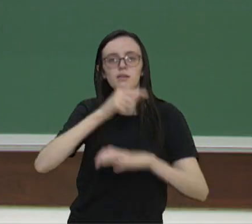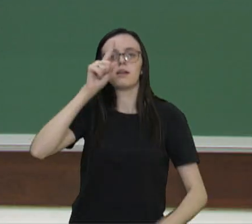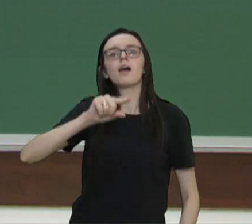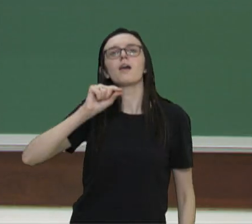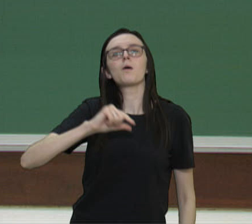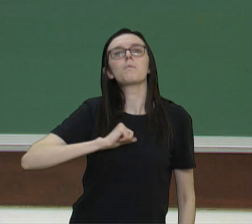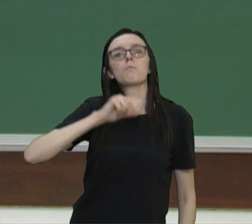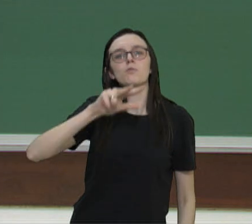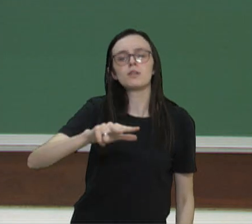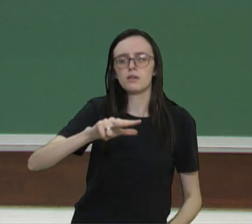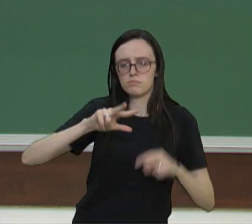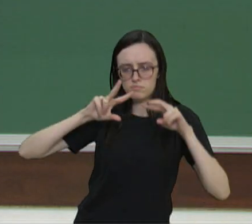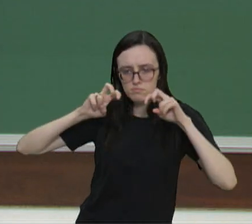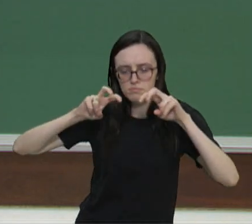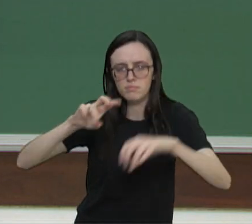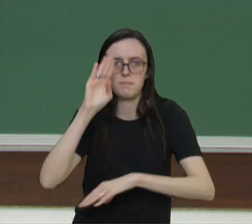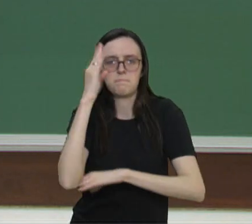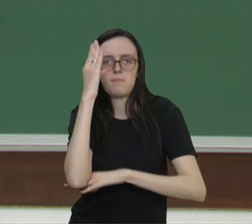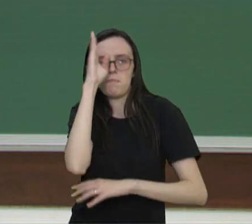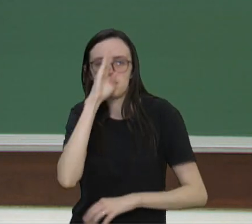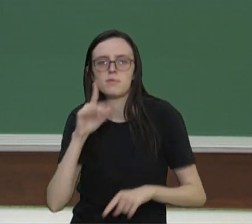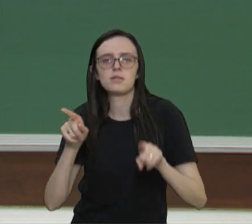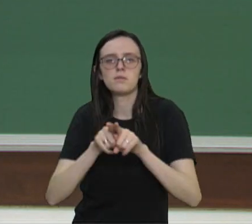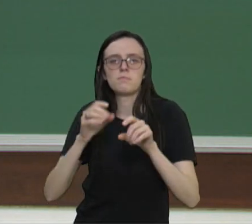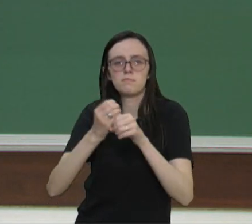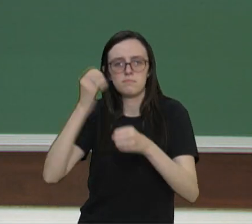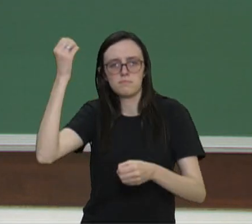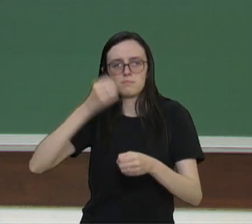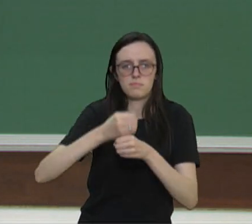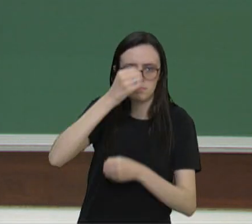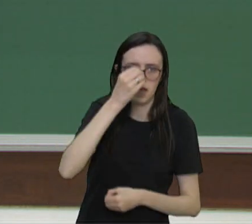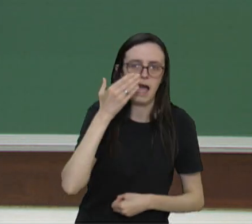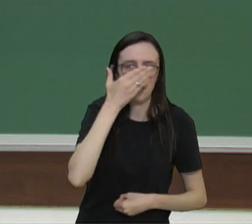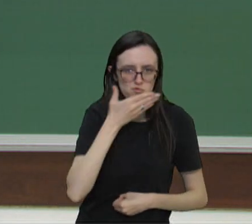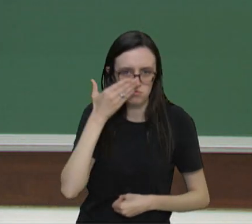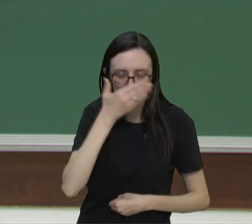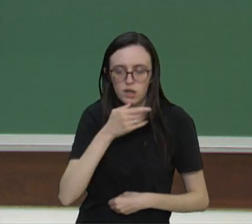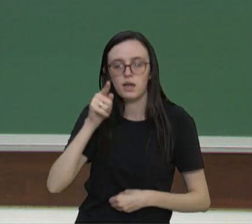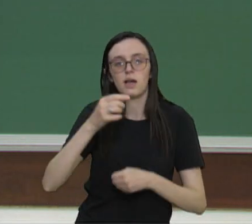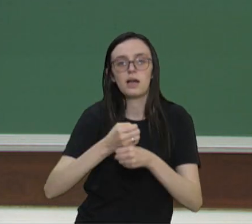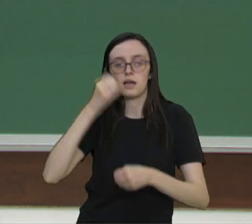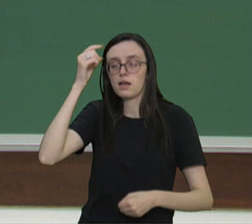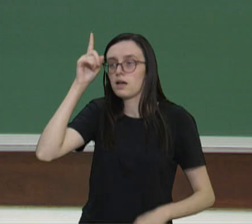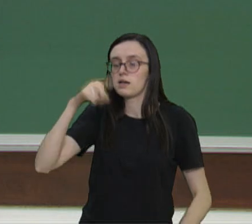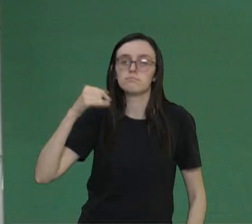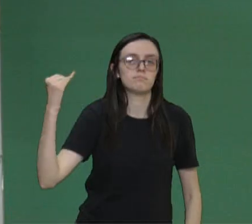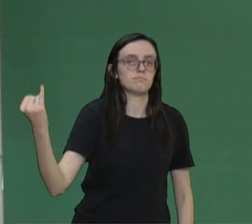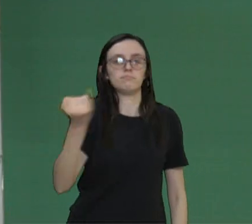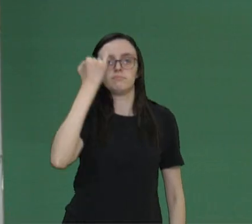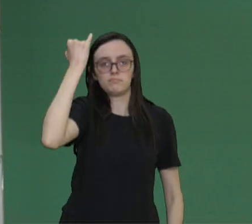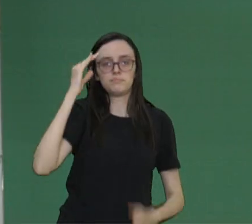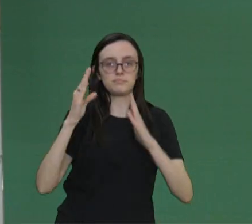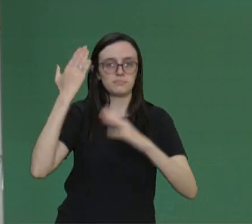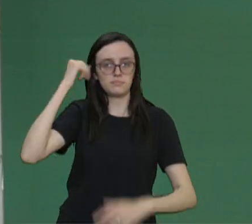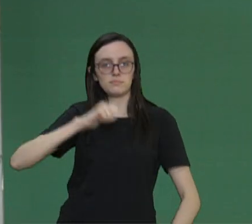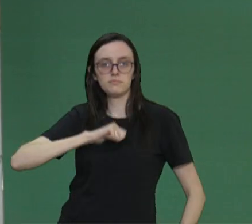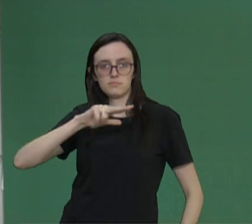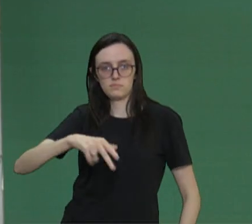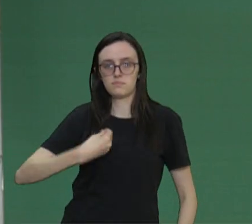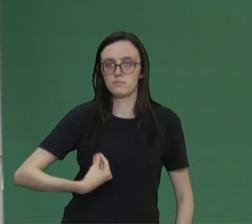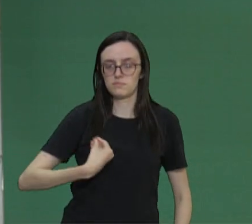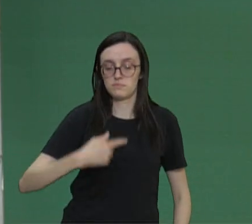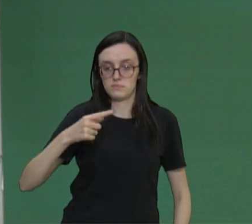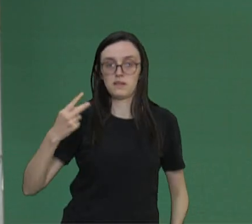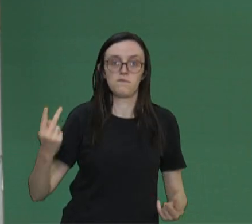portugueses explorando o pau-brasil e a cana-de-açúcar. O açúcar era um produto muito importante para Portugal na época, um produto